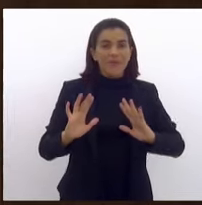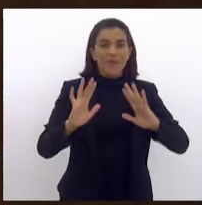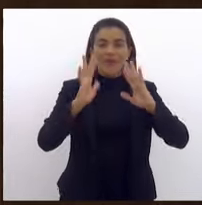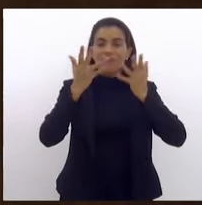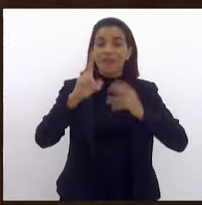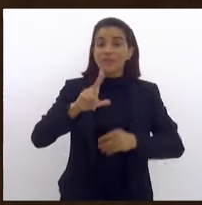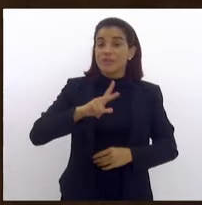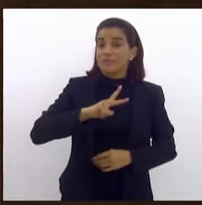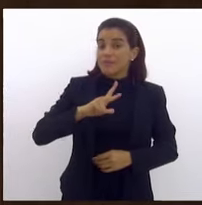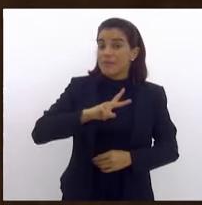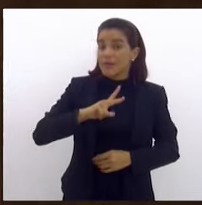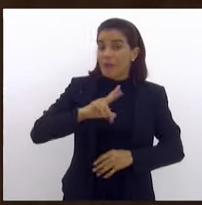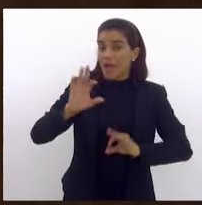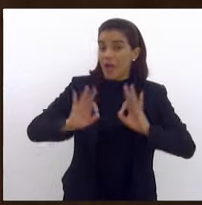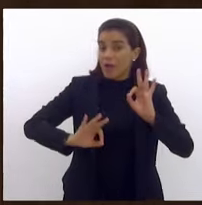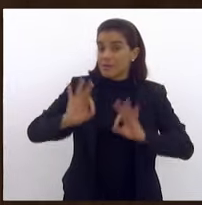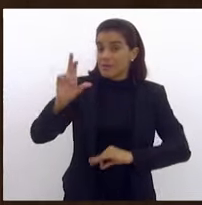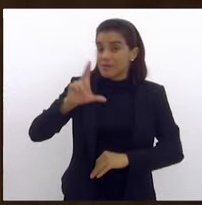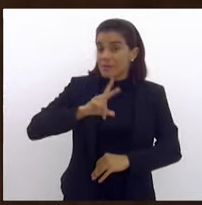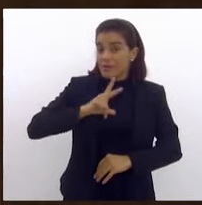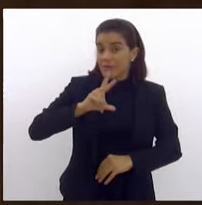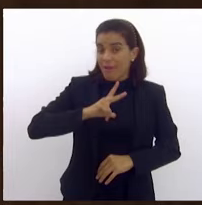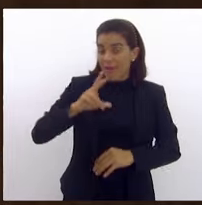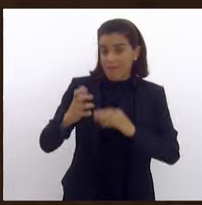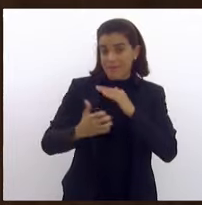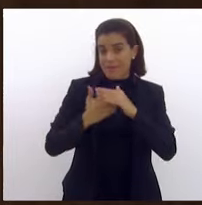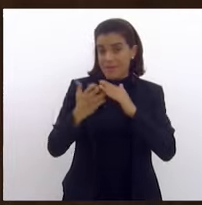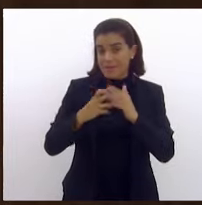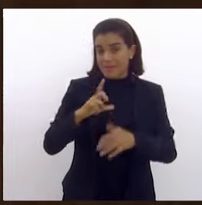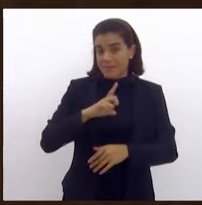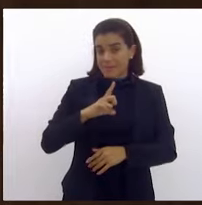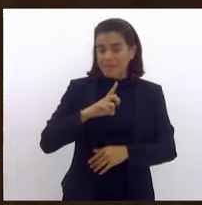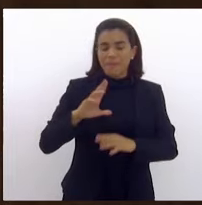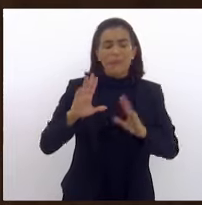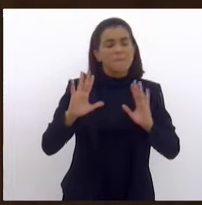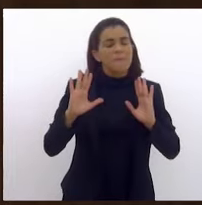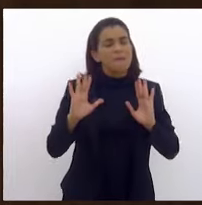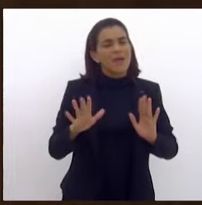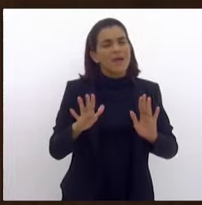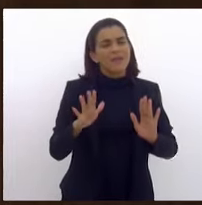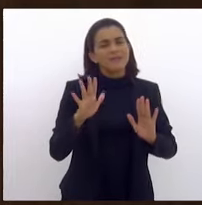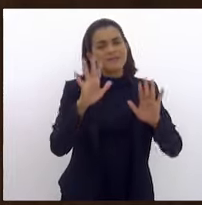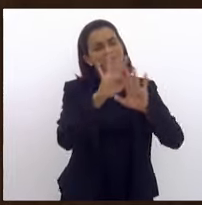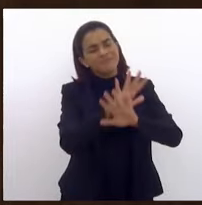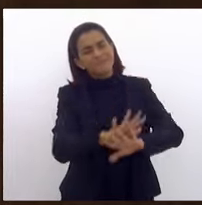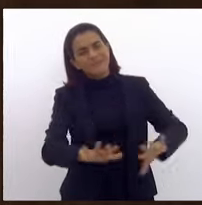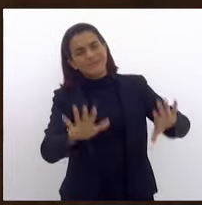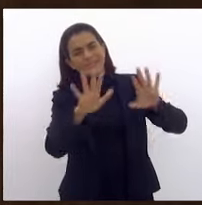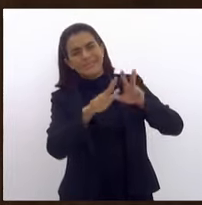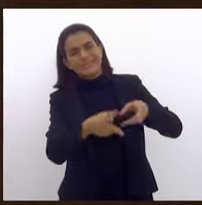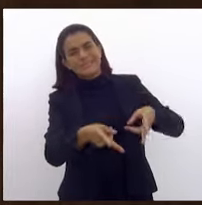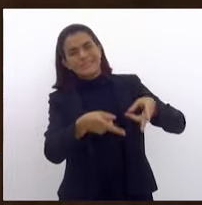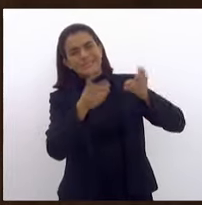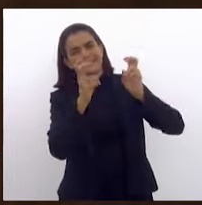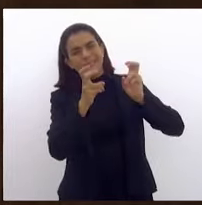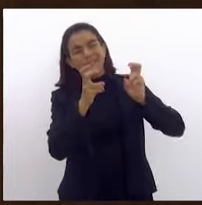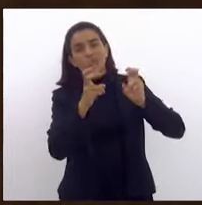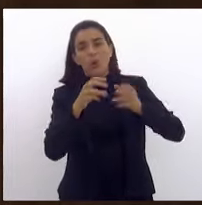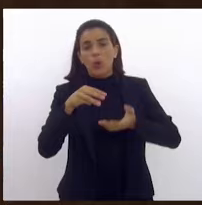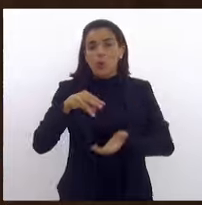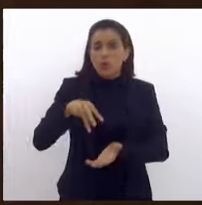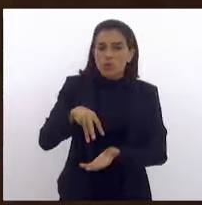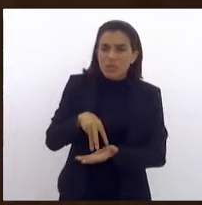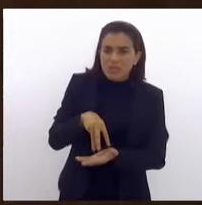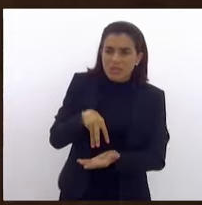privada, a organização é privada. Mas, pelo que eu estou entendendo, o